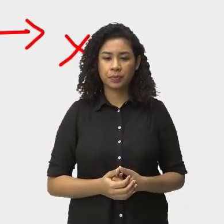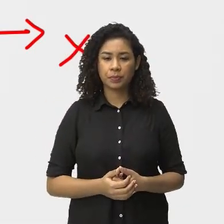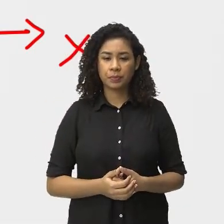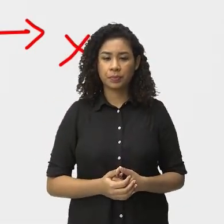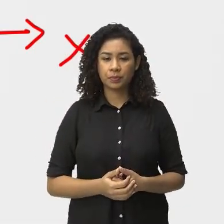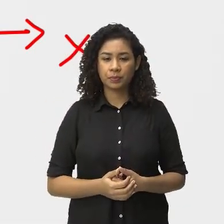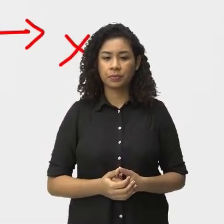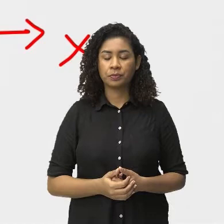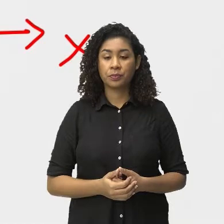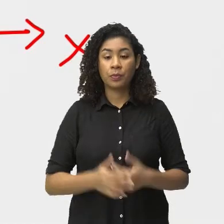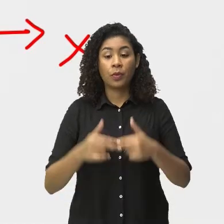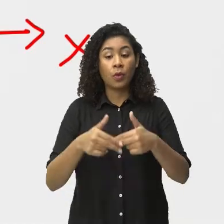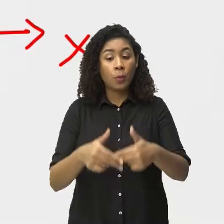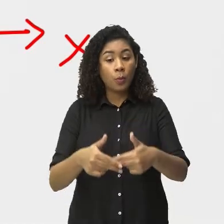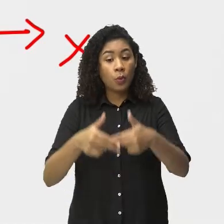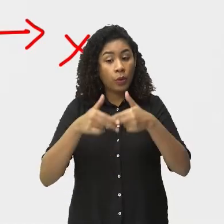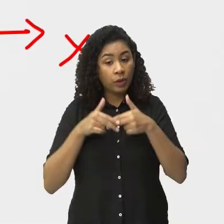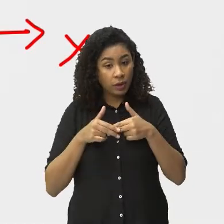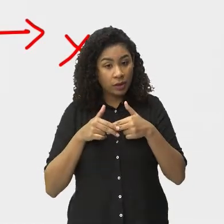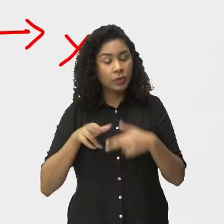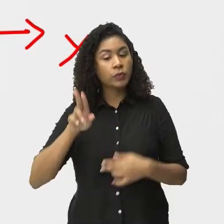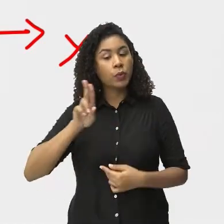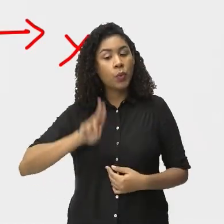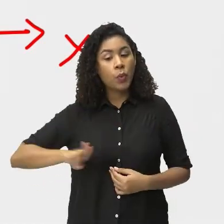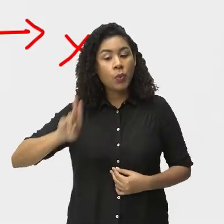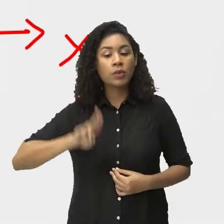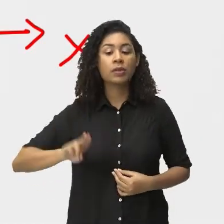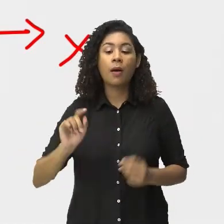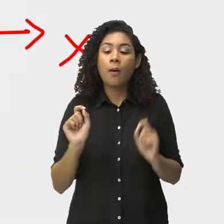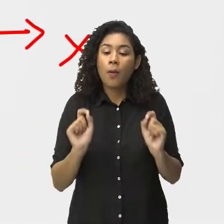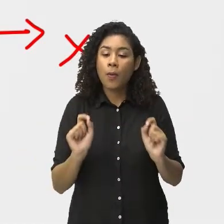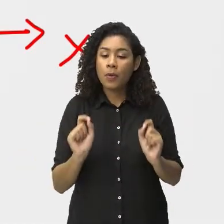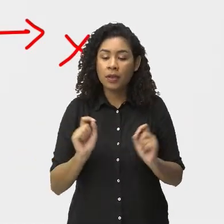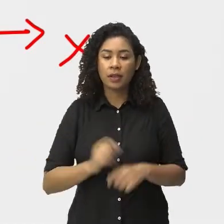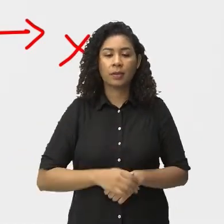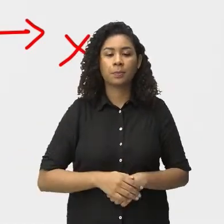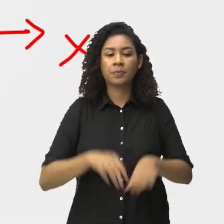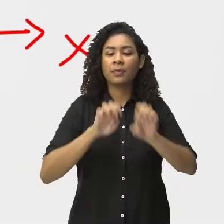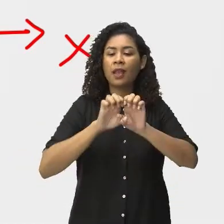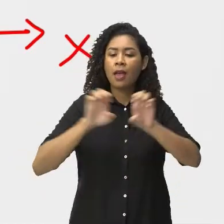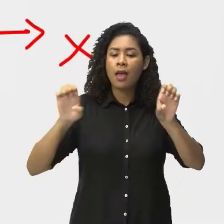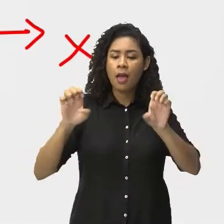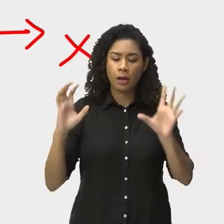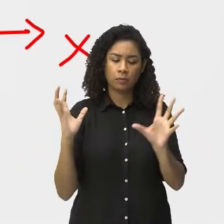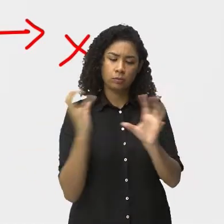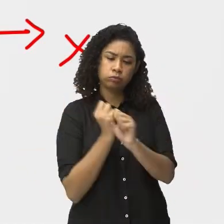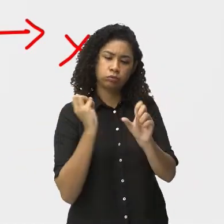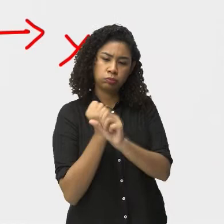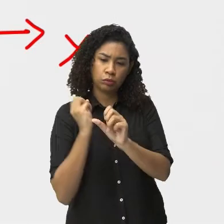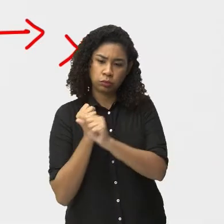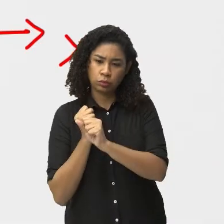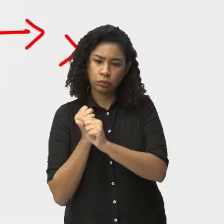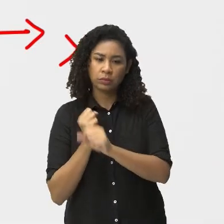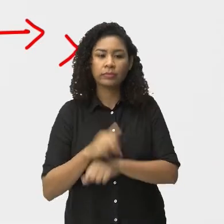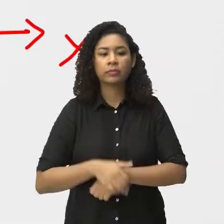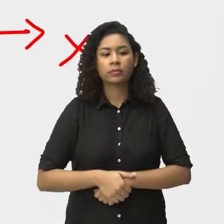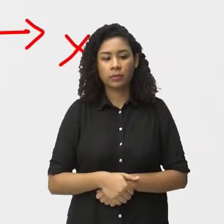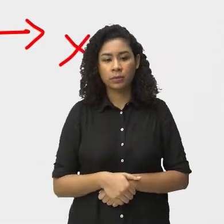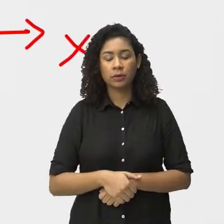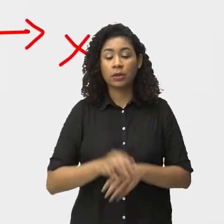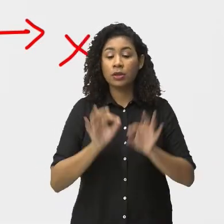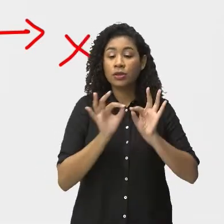isso, meus amigos, nós teremos que usar a seguinte equação, a seguinte relação.